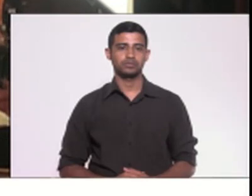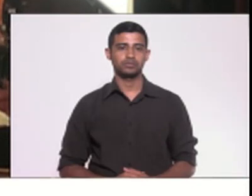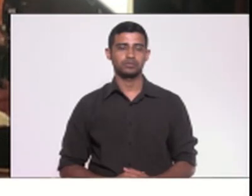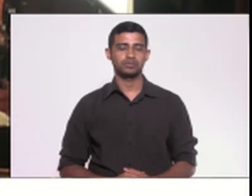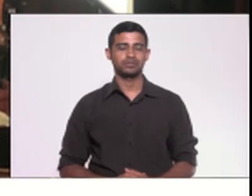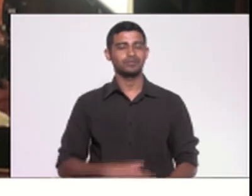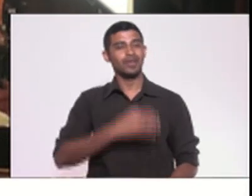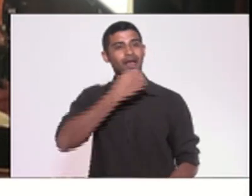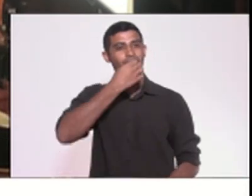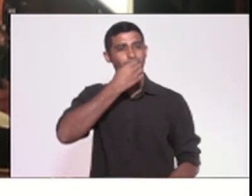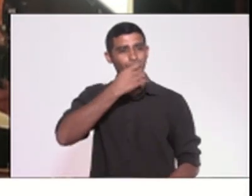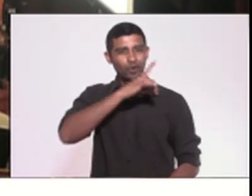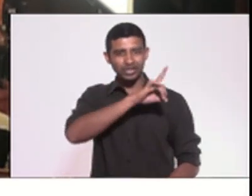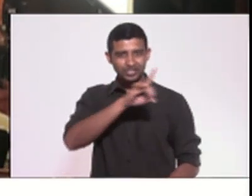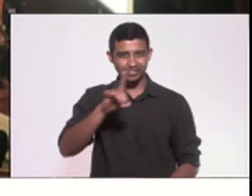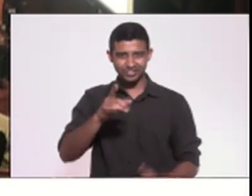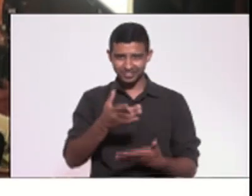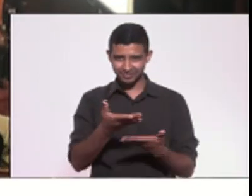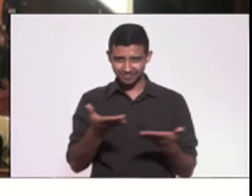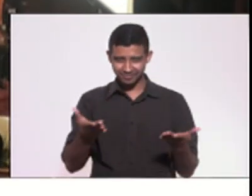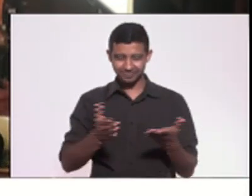Bom dia, gente.